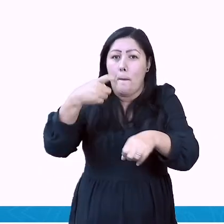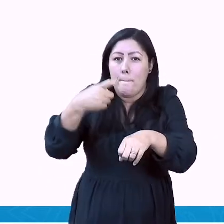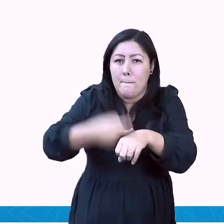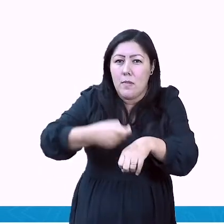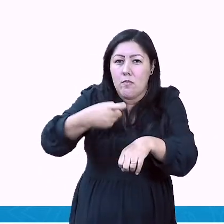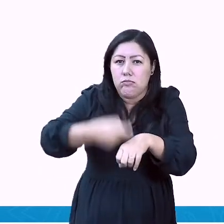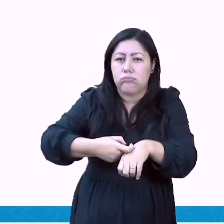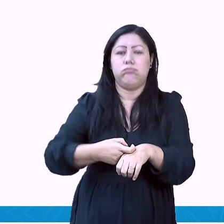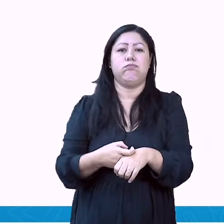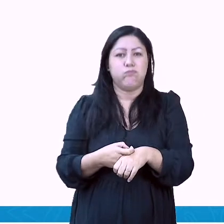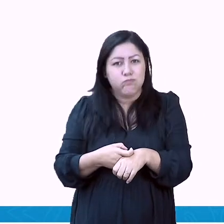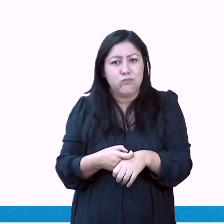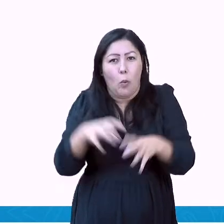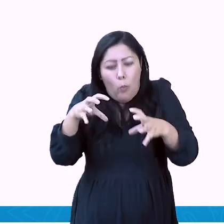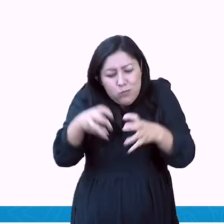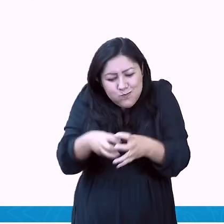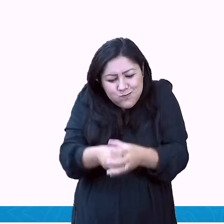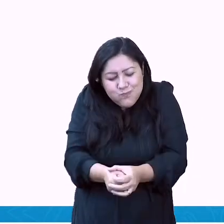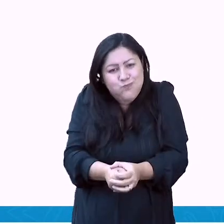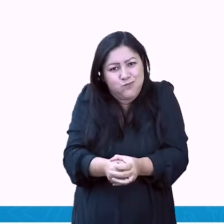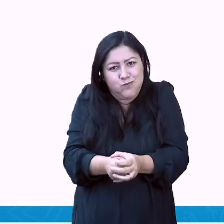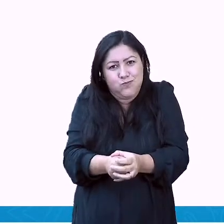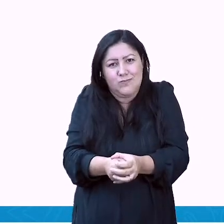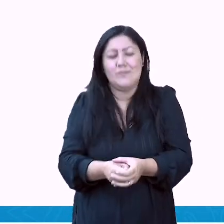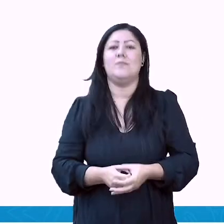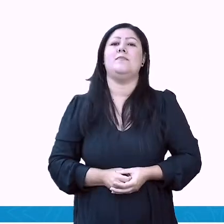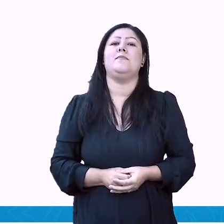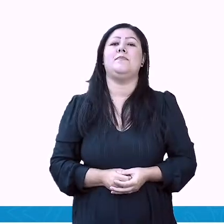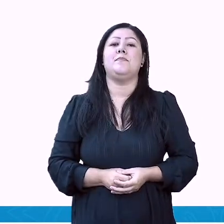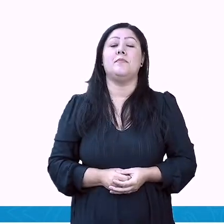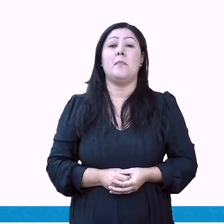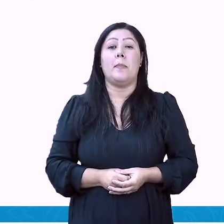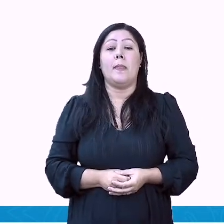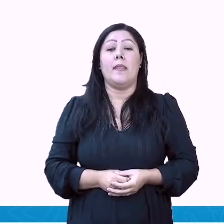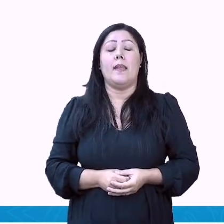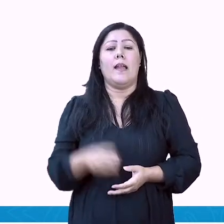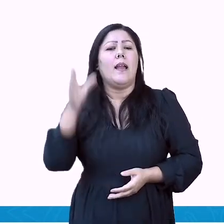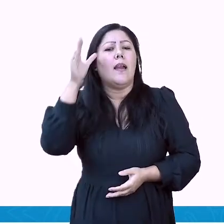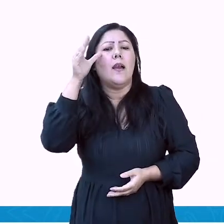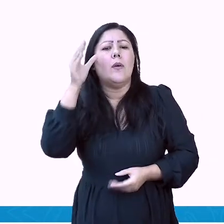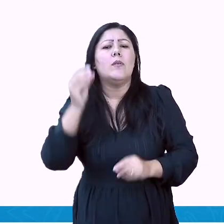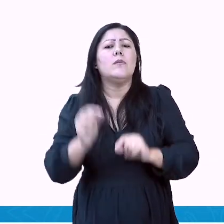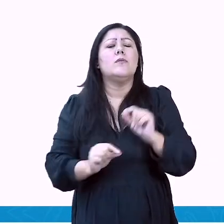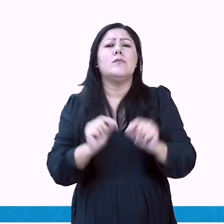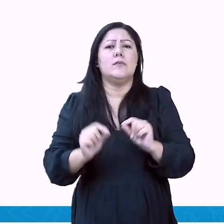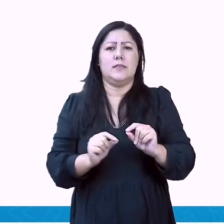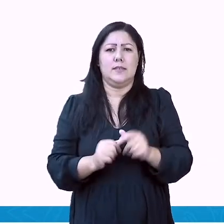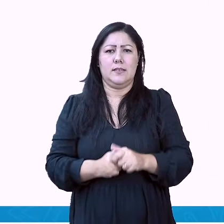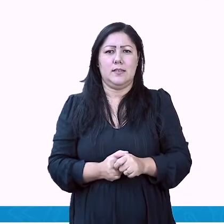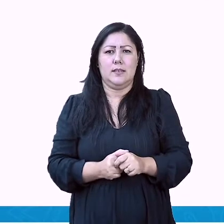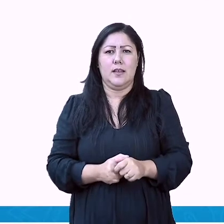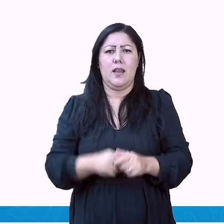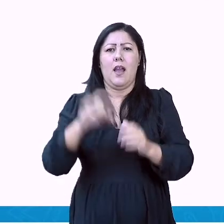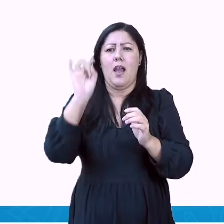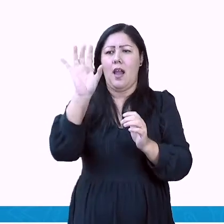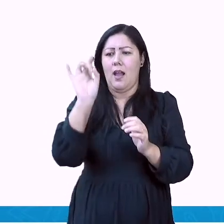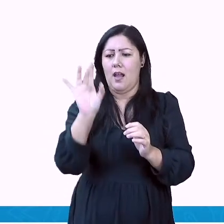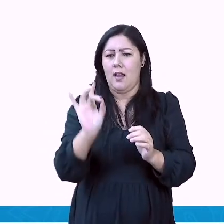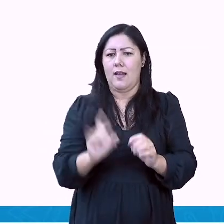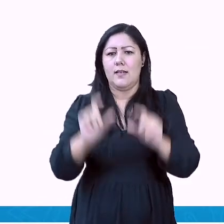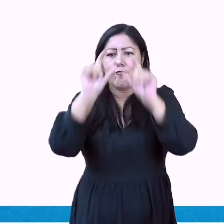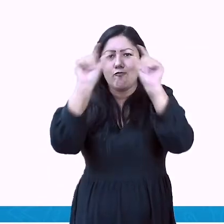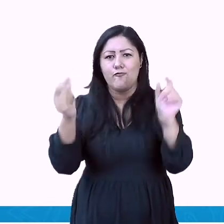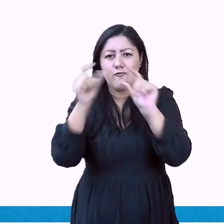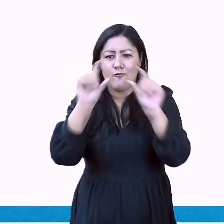núcleo mais interno da Terra. E é interessante que todas essas camadas, elas têm